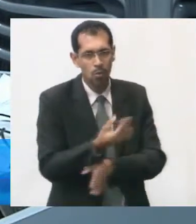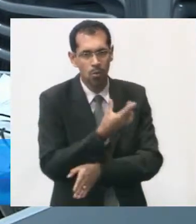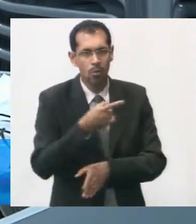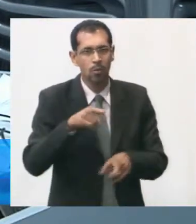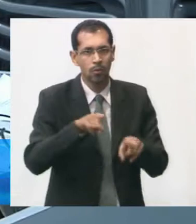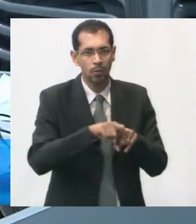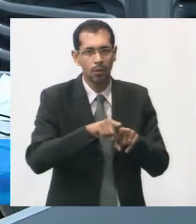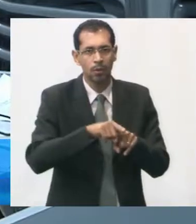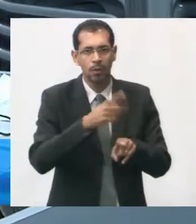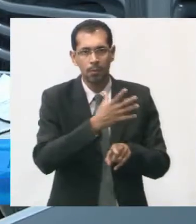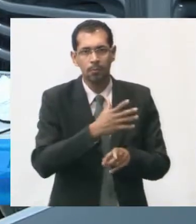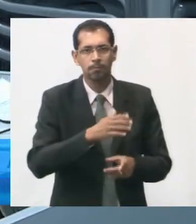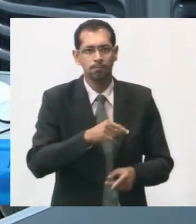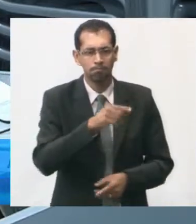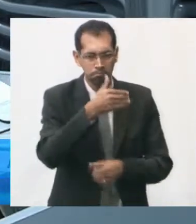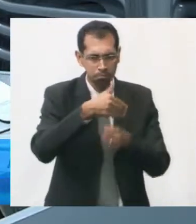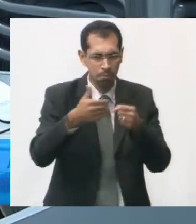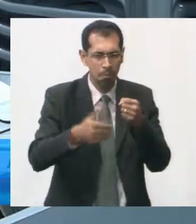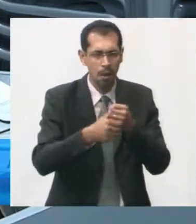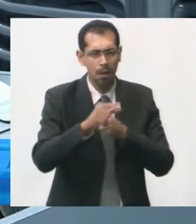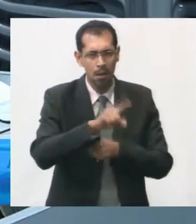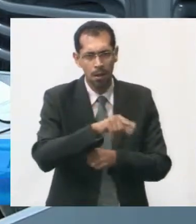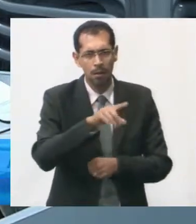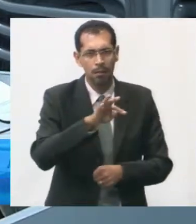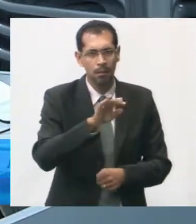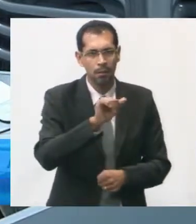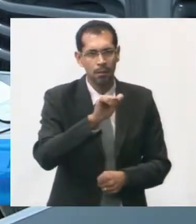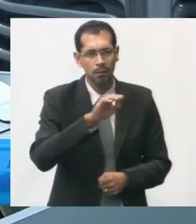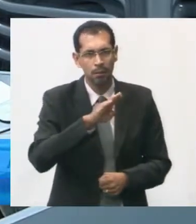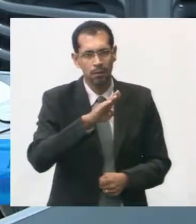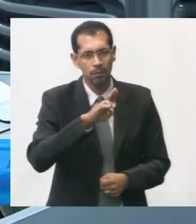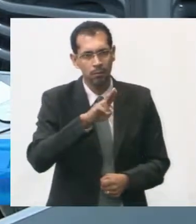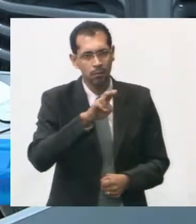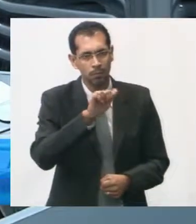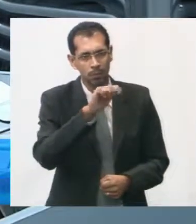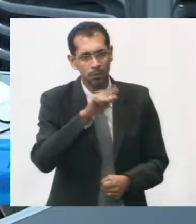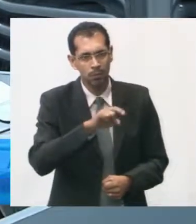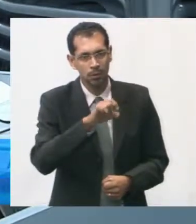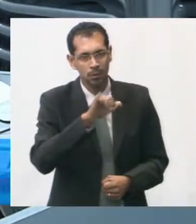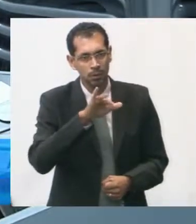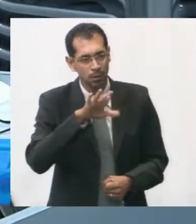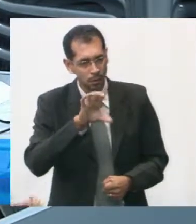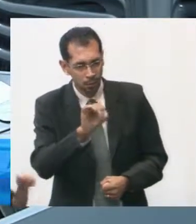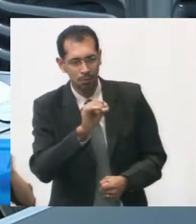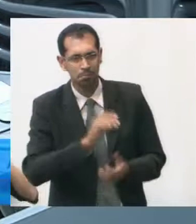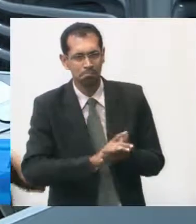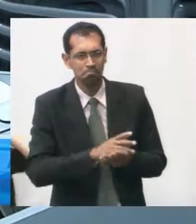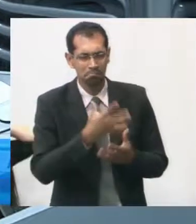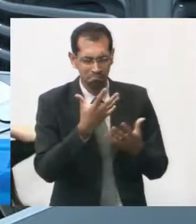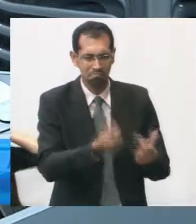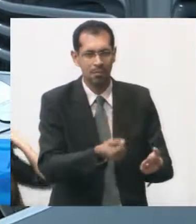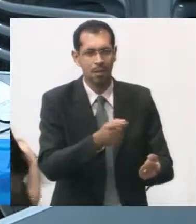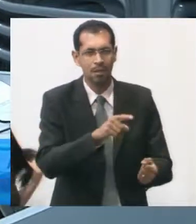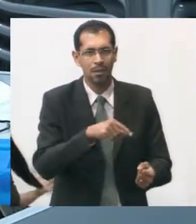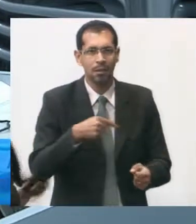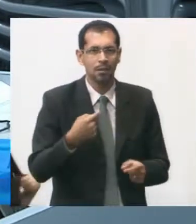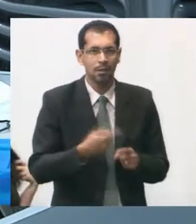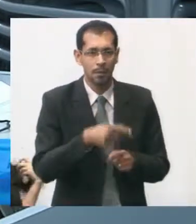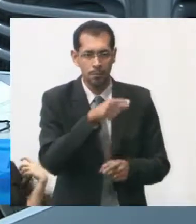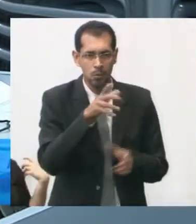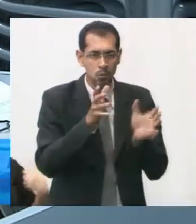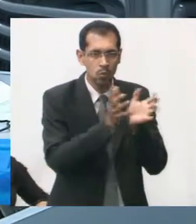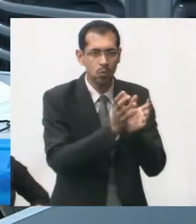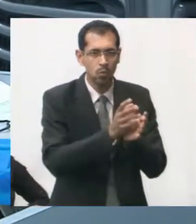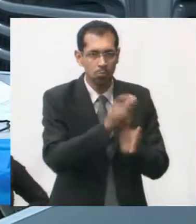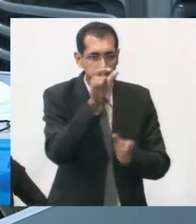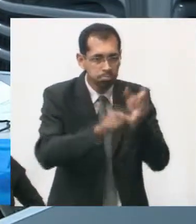comunidade Taboazeiro merece o nosso respeito, o nosso trabalho, e merece pessoas que de verdade se preocupam com ela e querem trabalhar. E eu não tenho dúvida que